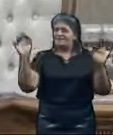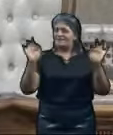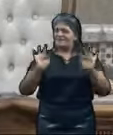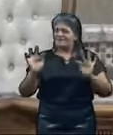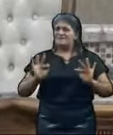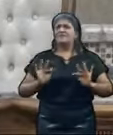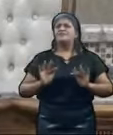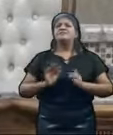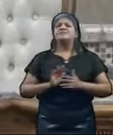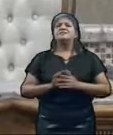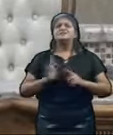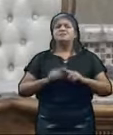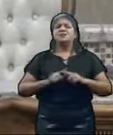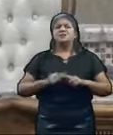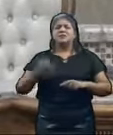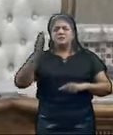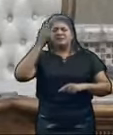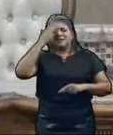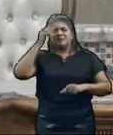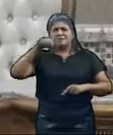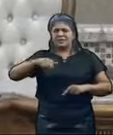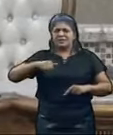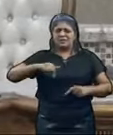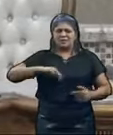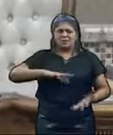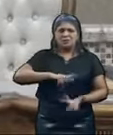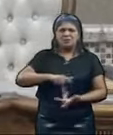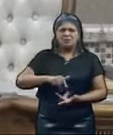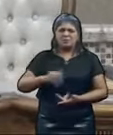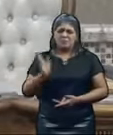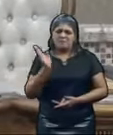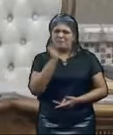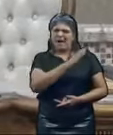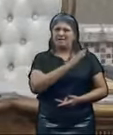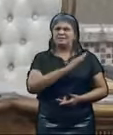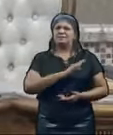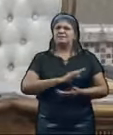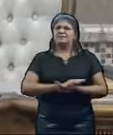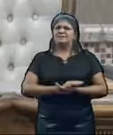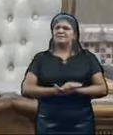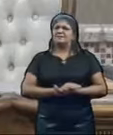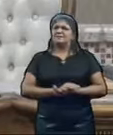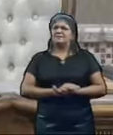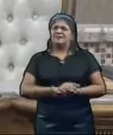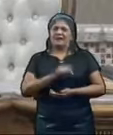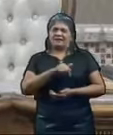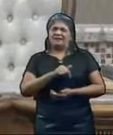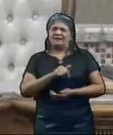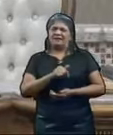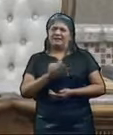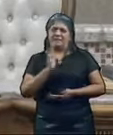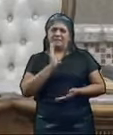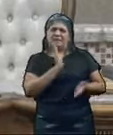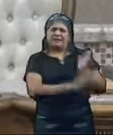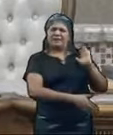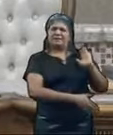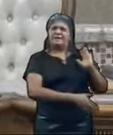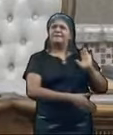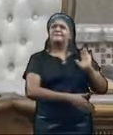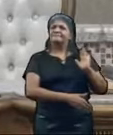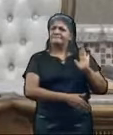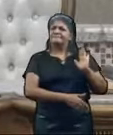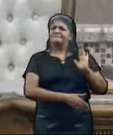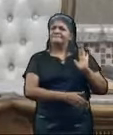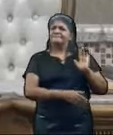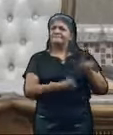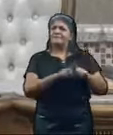arrependimento que lamenta profundamente o pecado a ponto de abandoná-los é filho